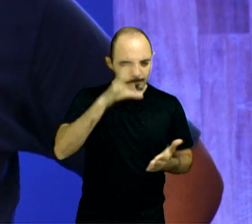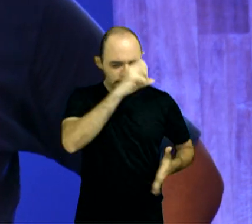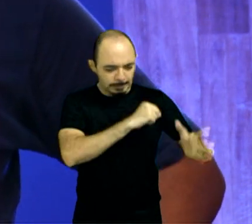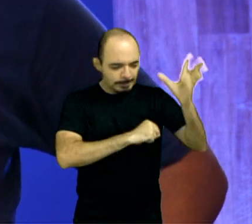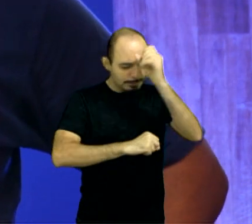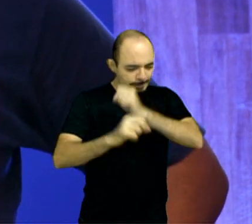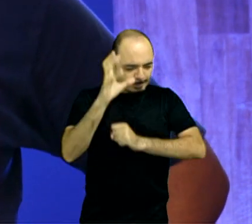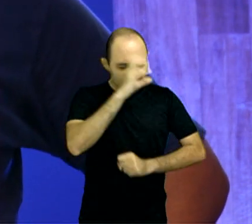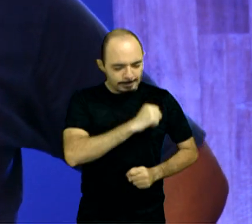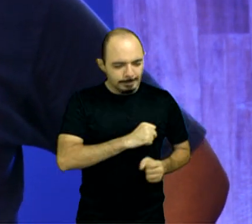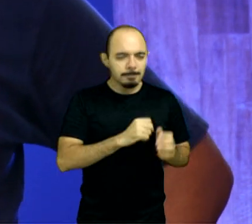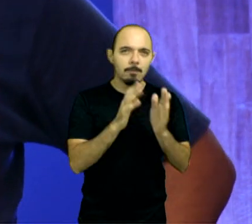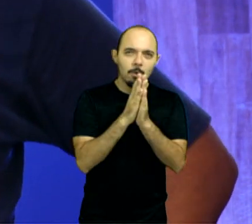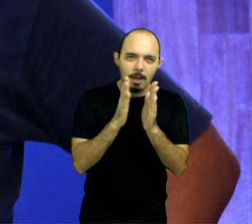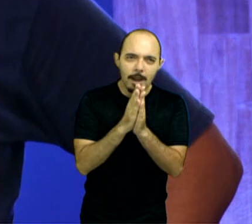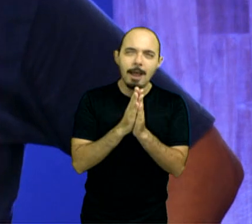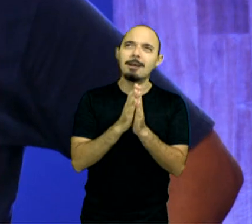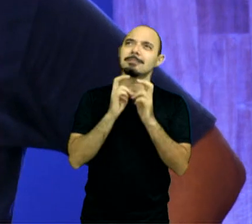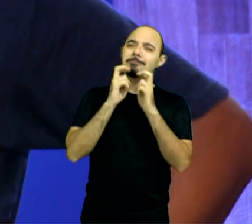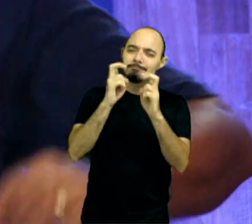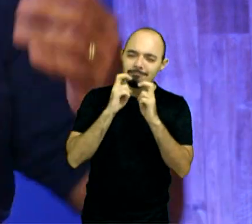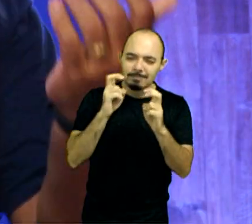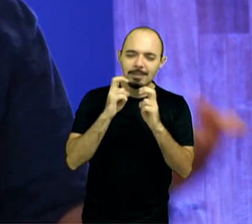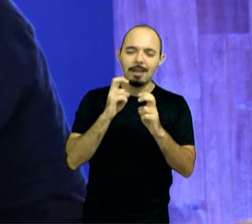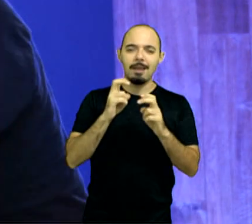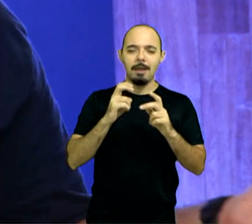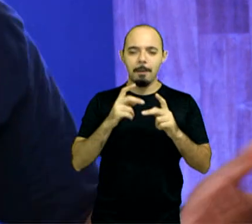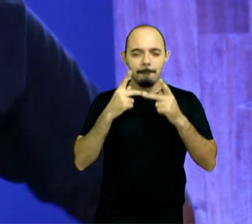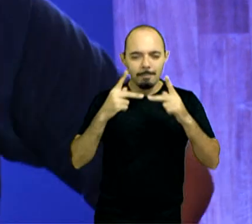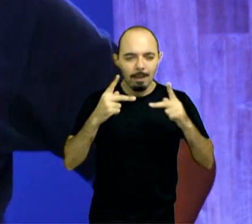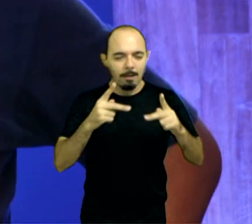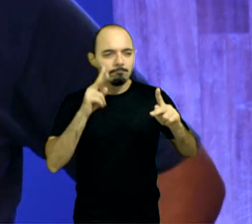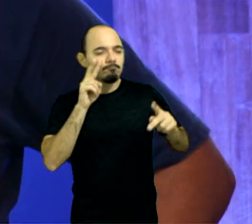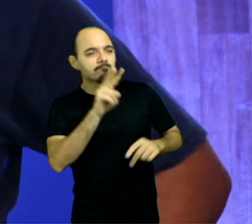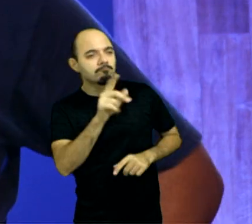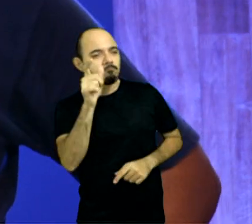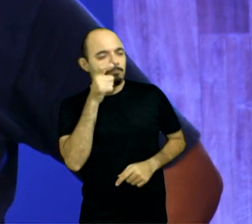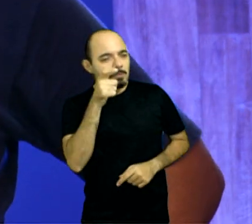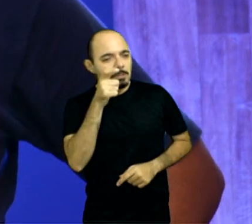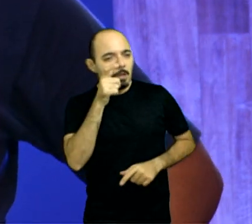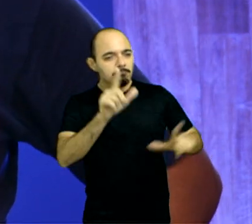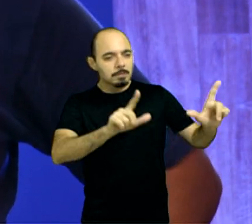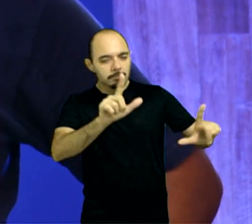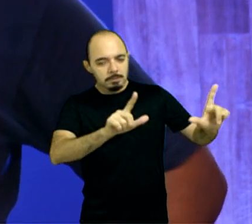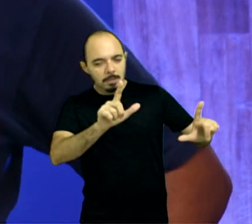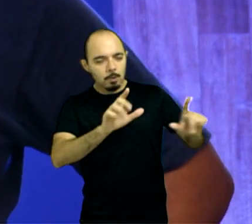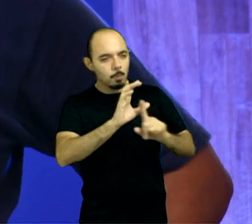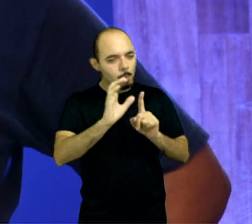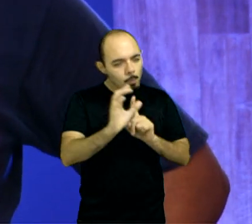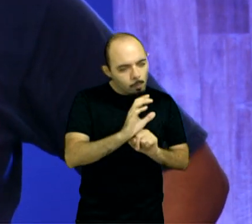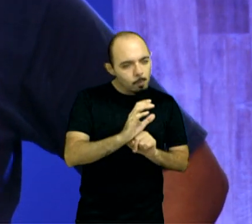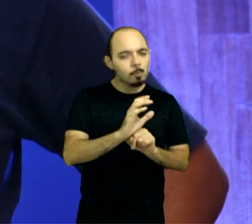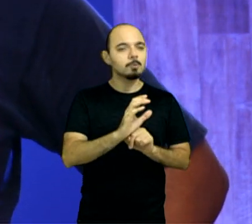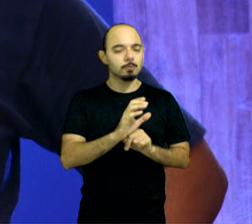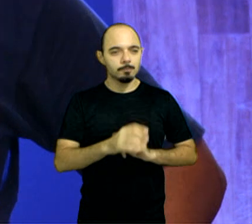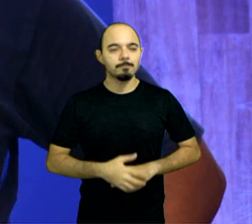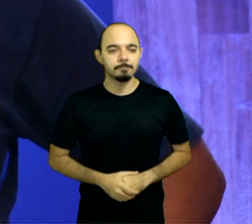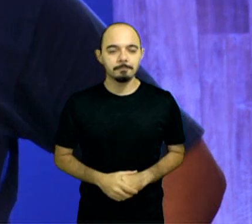Leitura, ver pregação, assistir na televisão os cultos, né? É o que eu podia assistir, né?